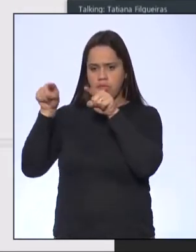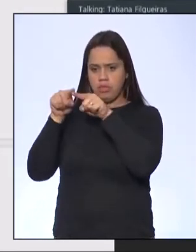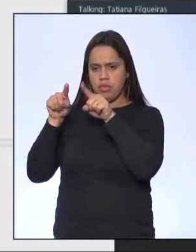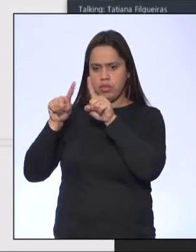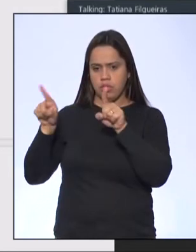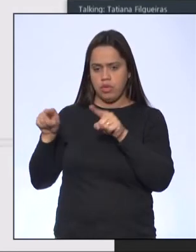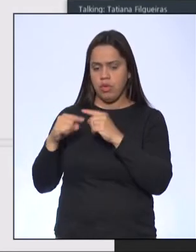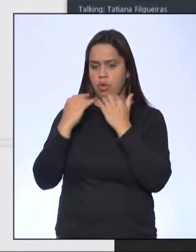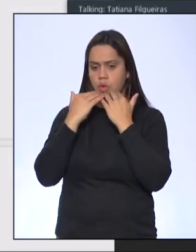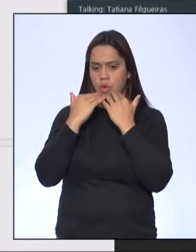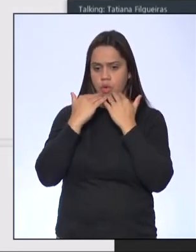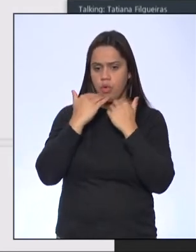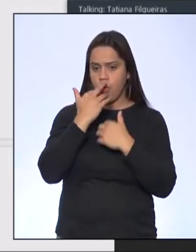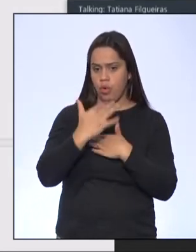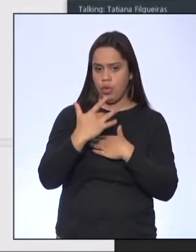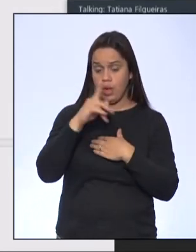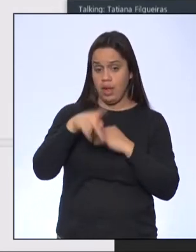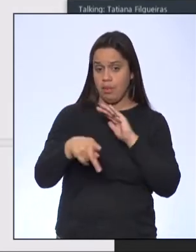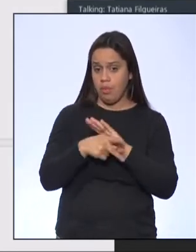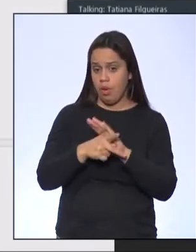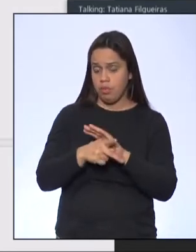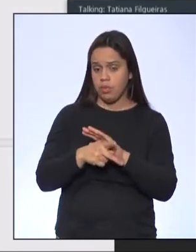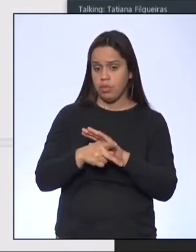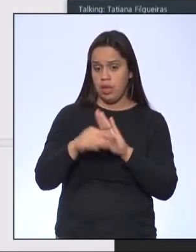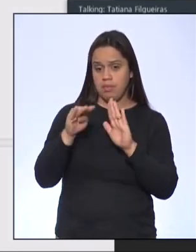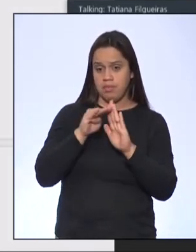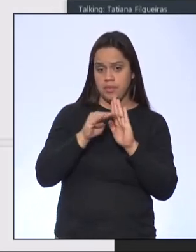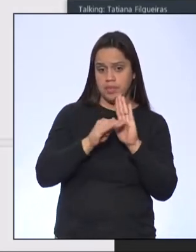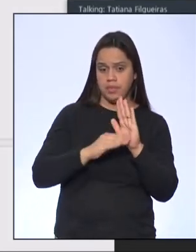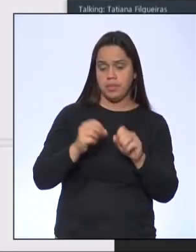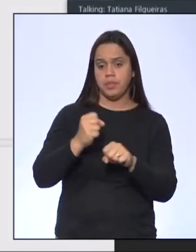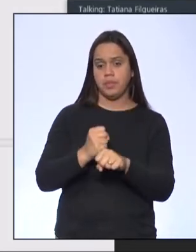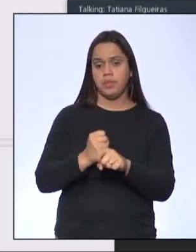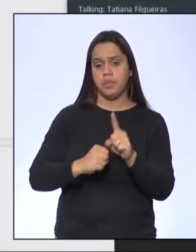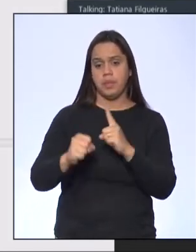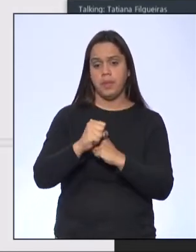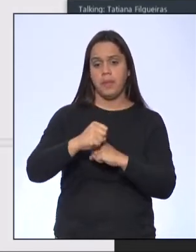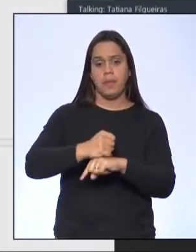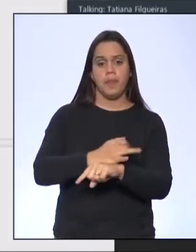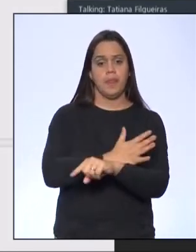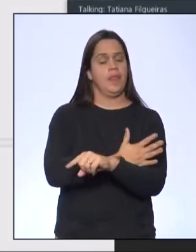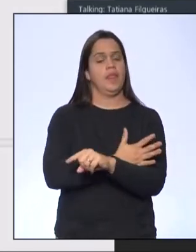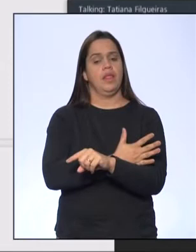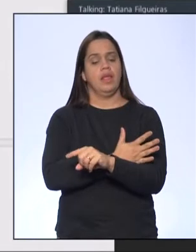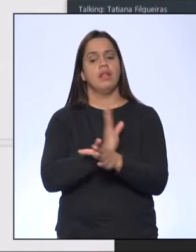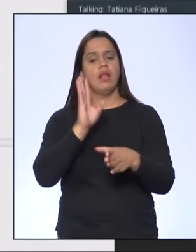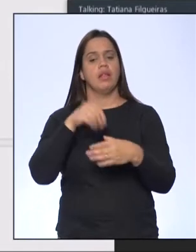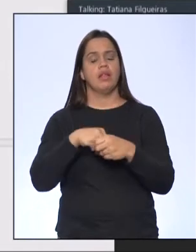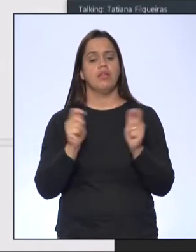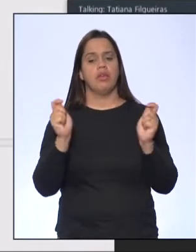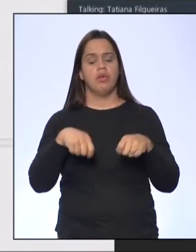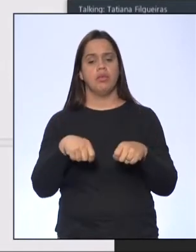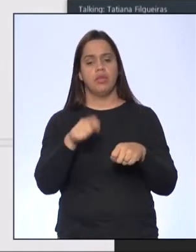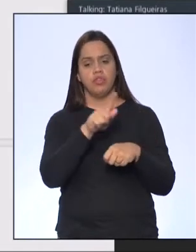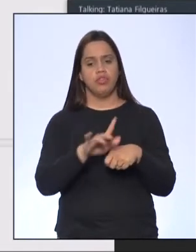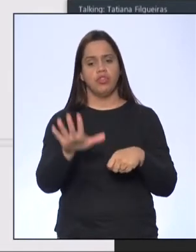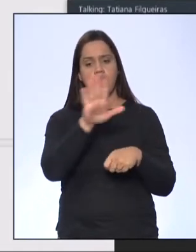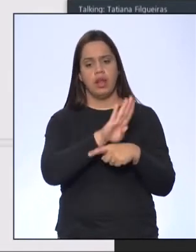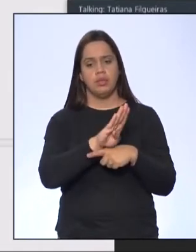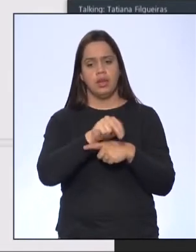são os ingredientes que são socioemocionais que estão contidos nas 10 competências gerais da BNCC.